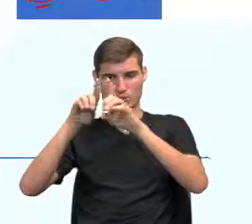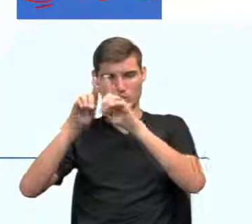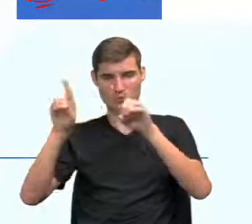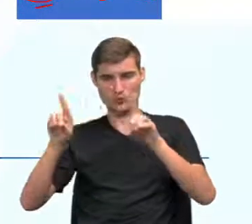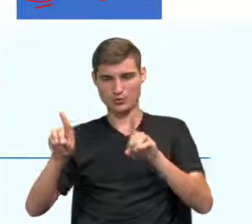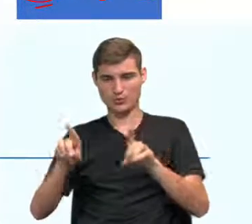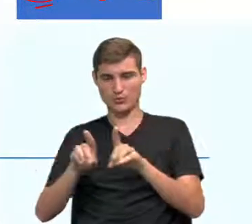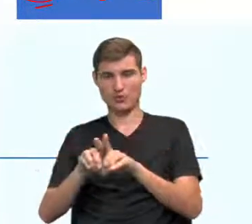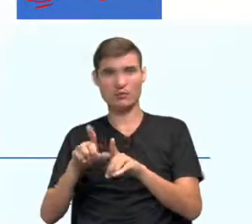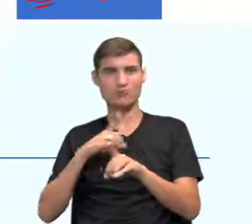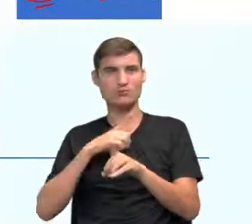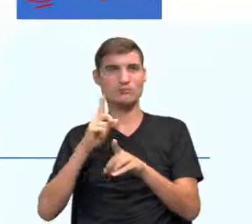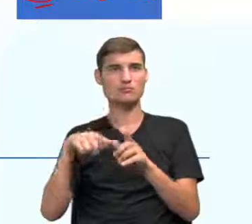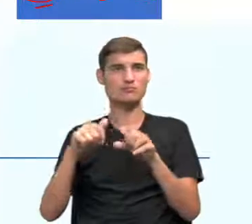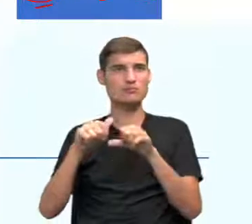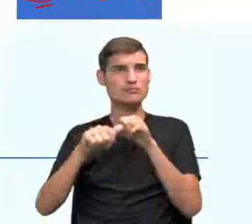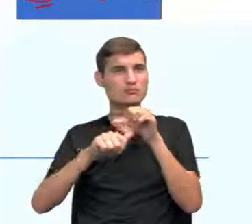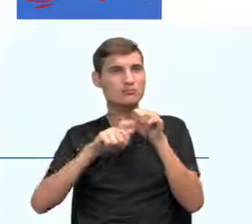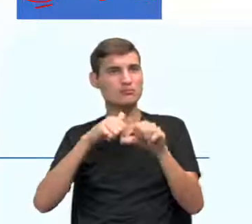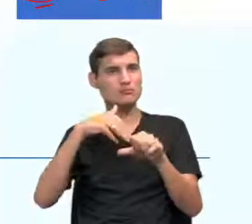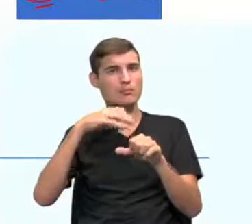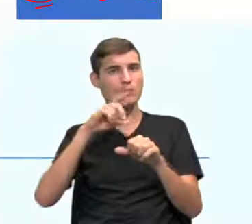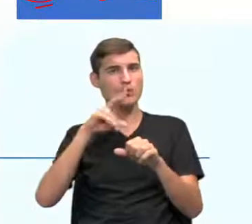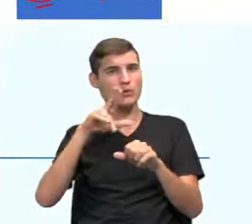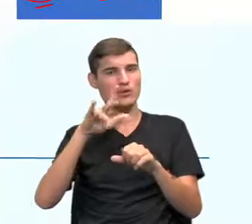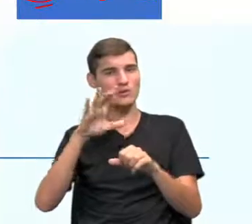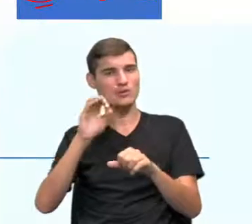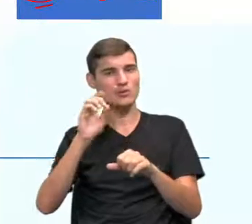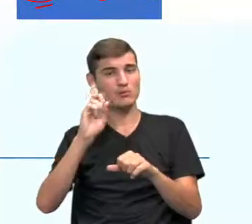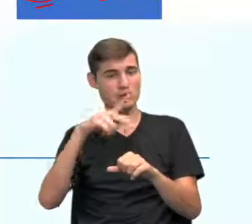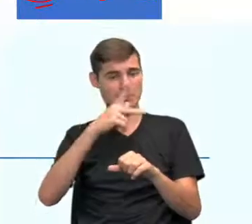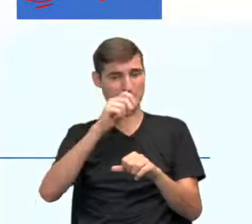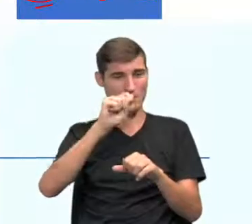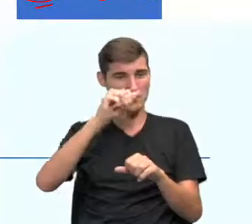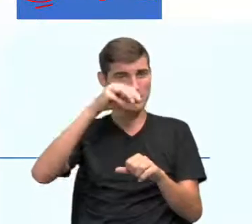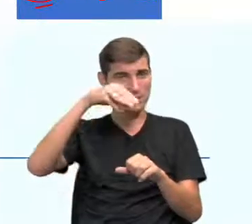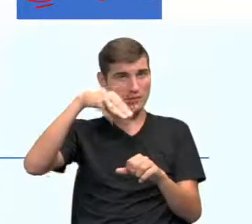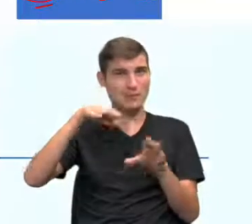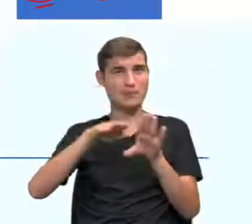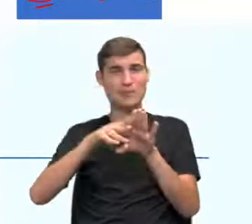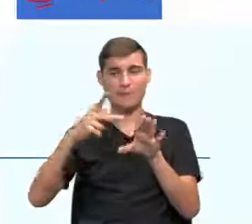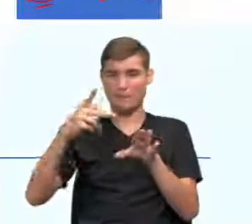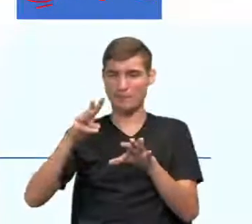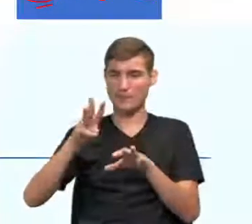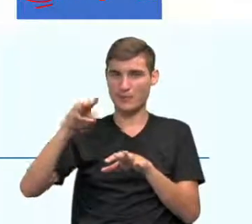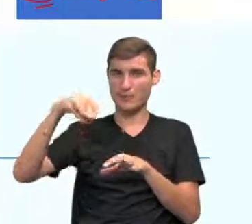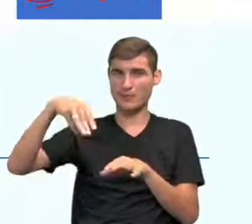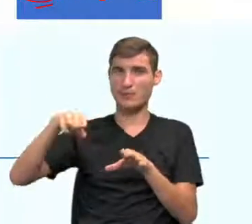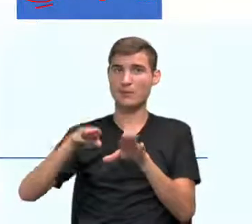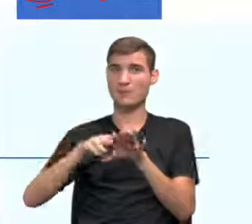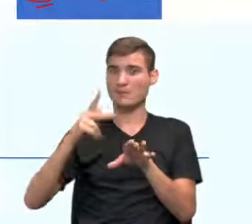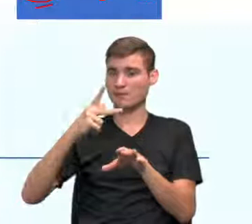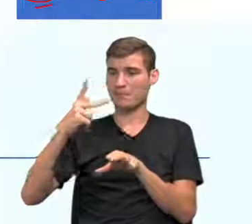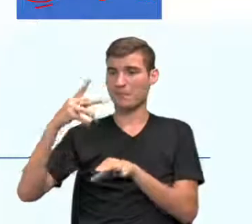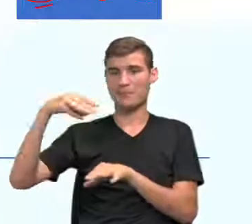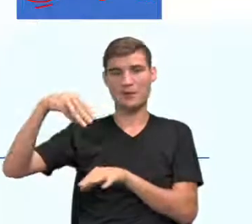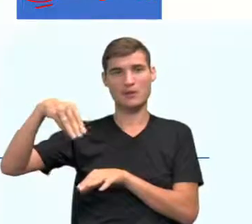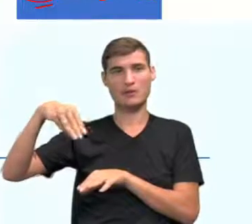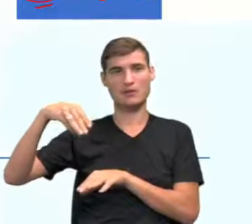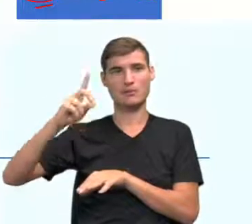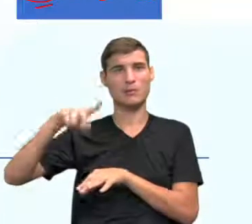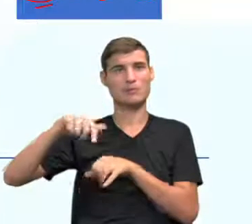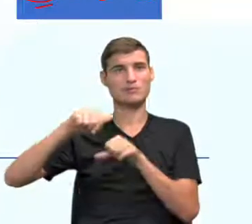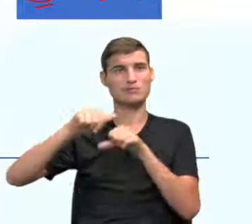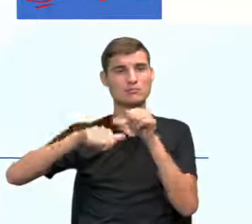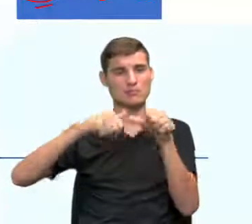famosas modulações que são PAM, PWM e PPM. Então, é